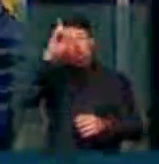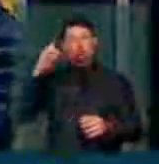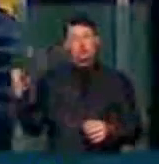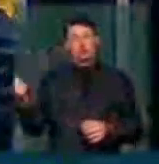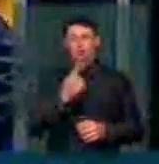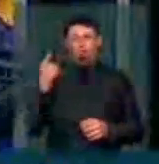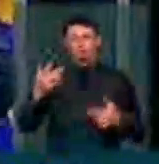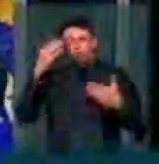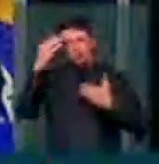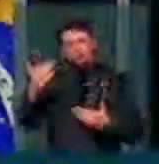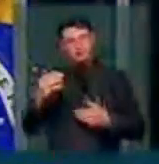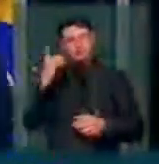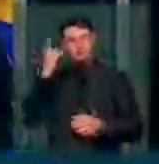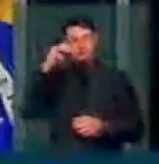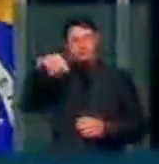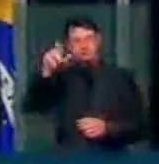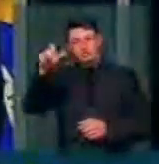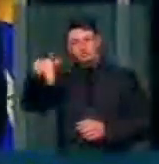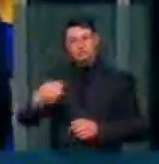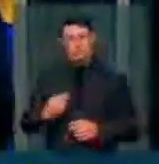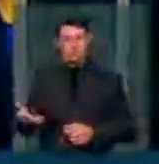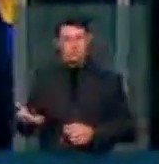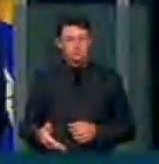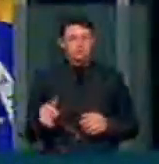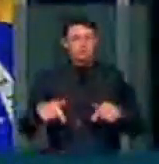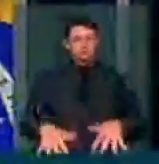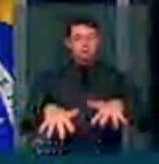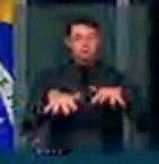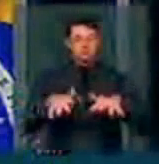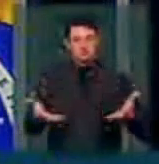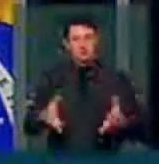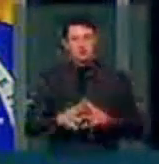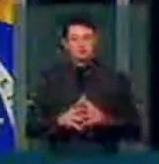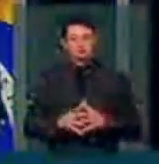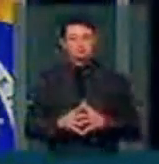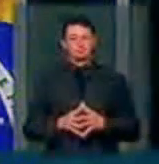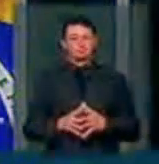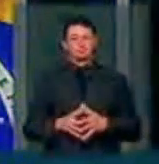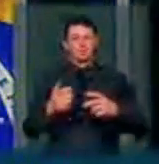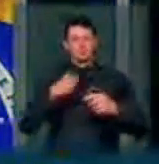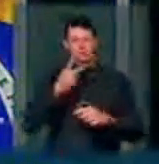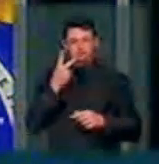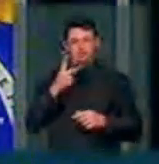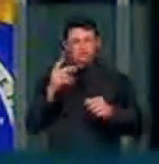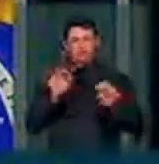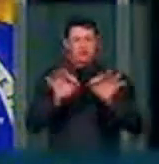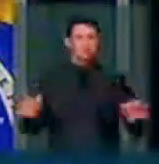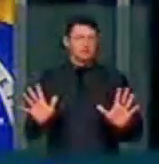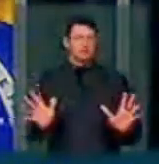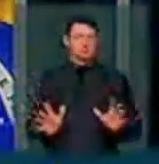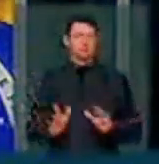Eu agradeço o convite do deputado Molon para estar presente a esse evento aqui. E eu vou falar de uma forma bastante